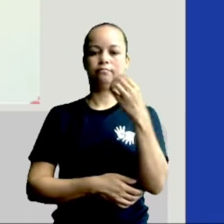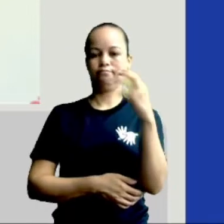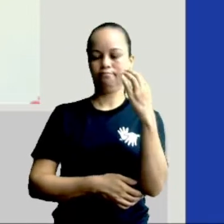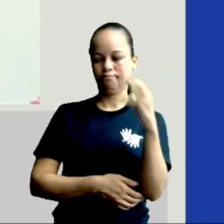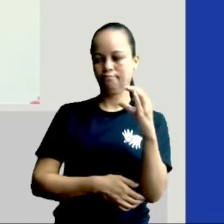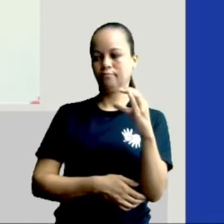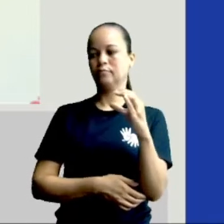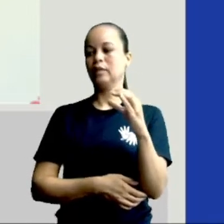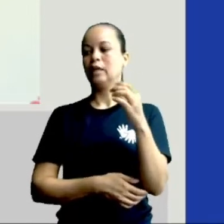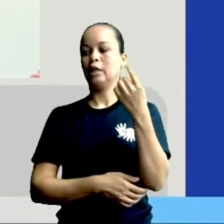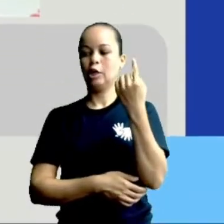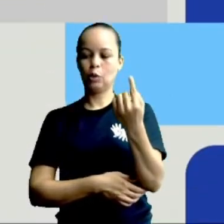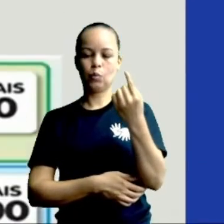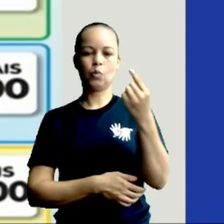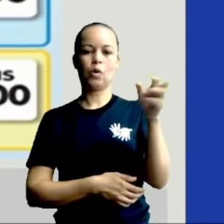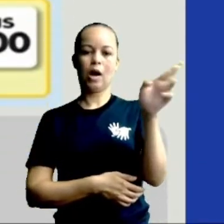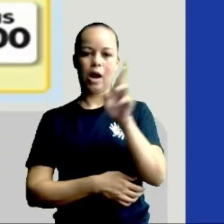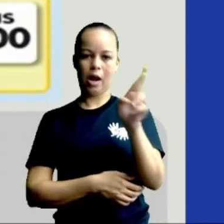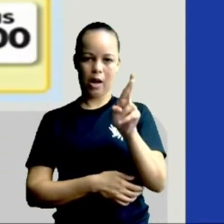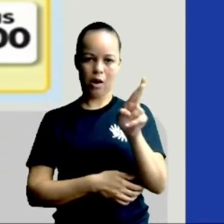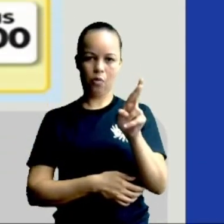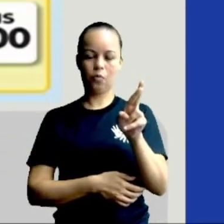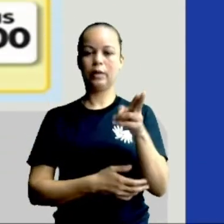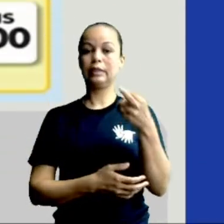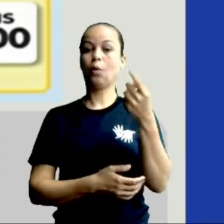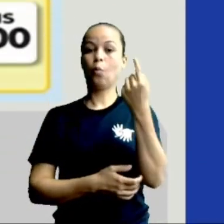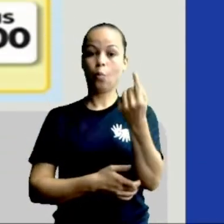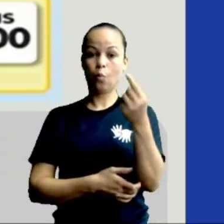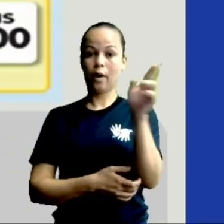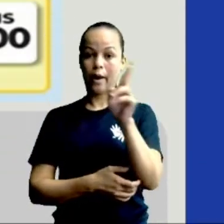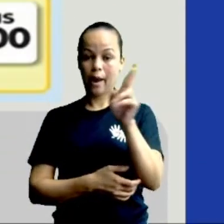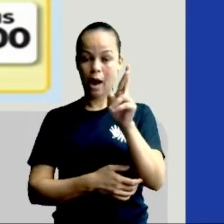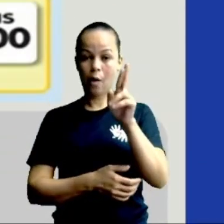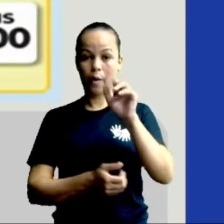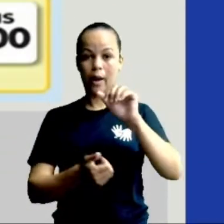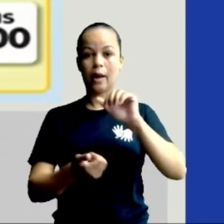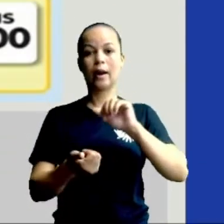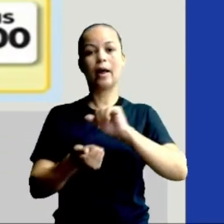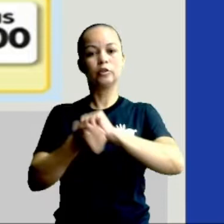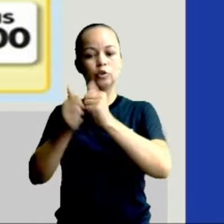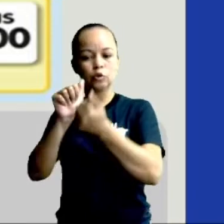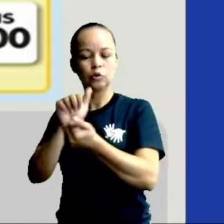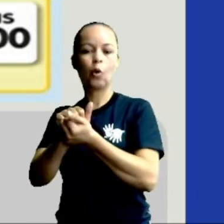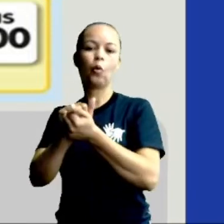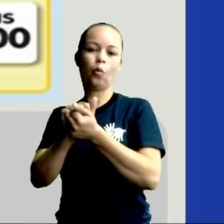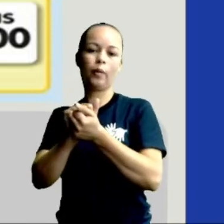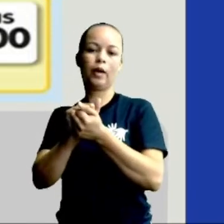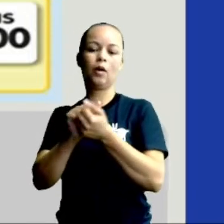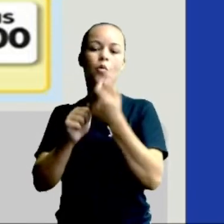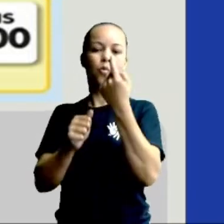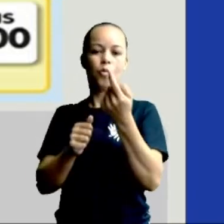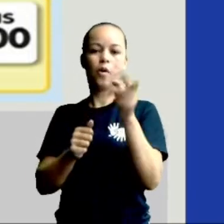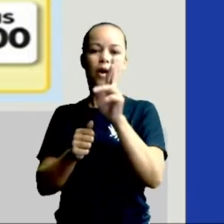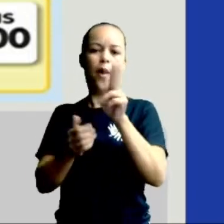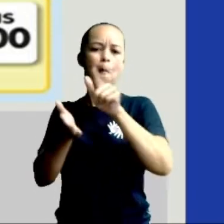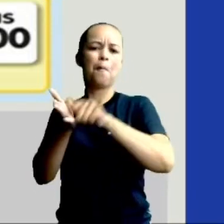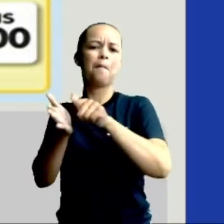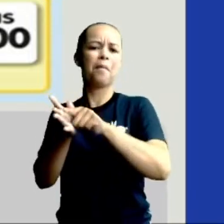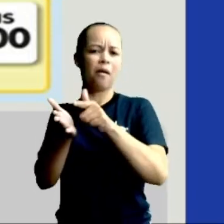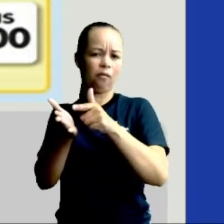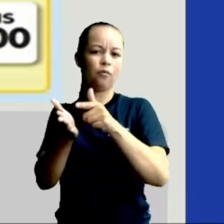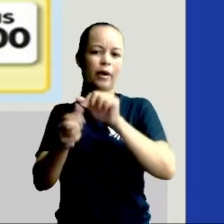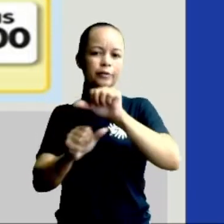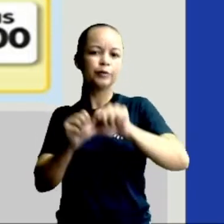essa do R$1 substituiu a de papel, né? A gente não tem aí mais a R$1 de papel, que